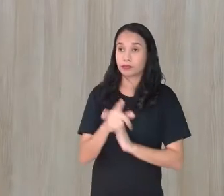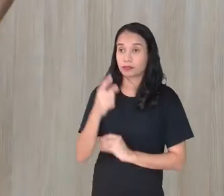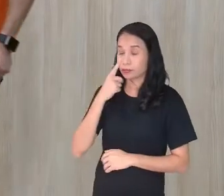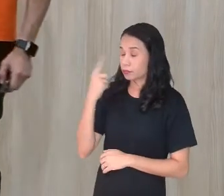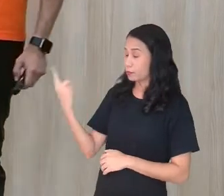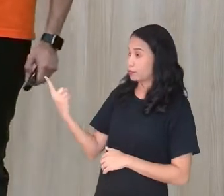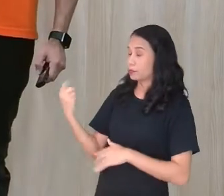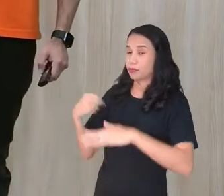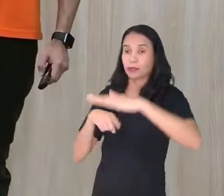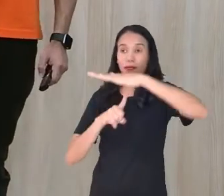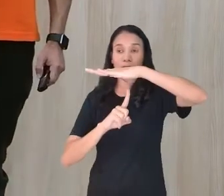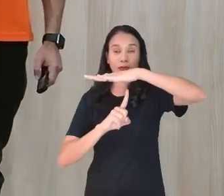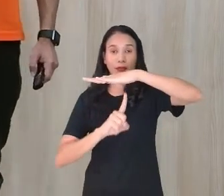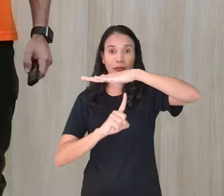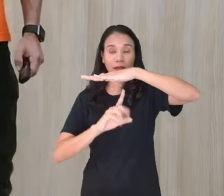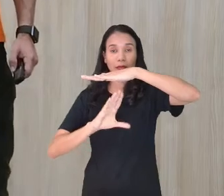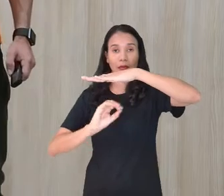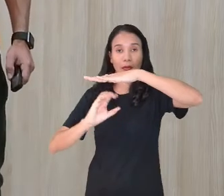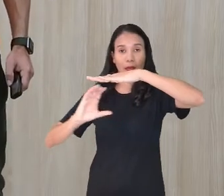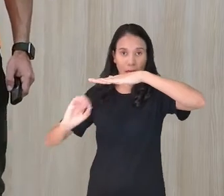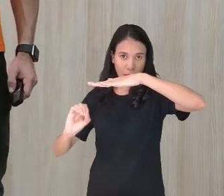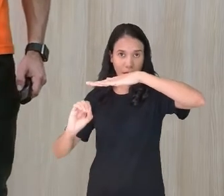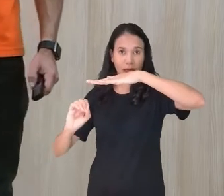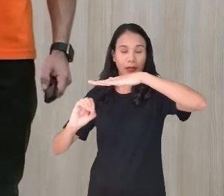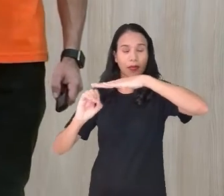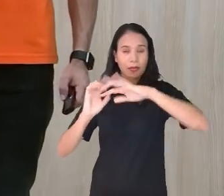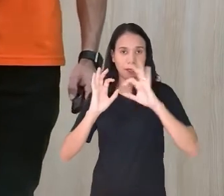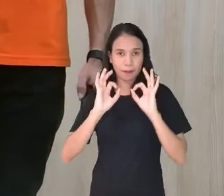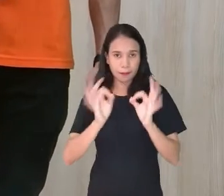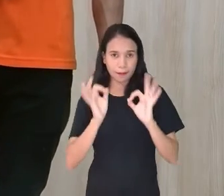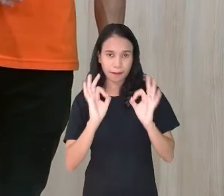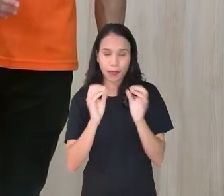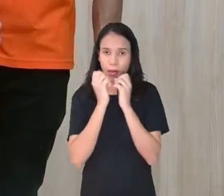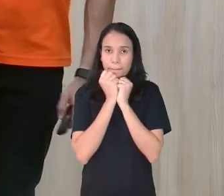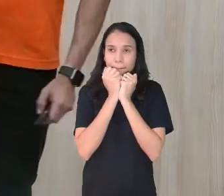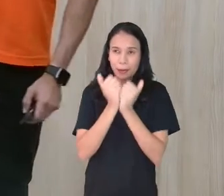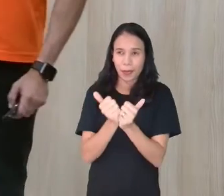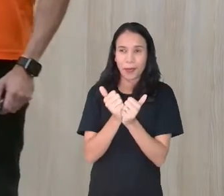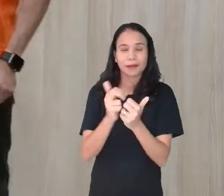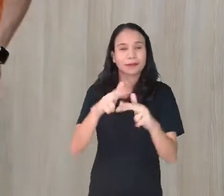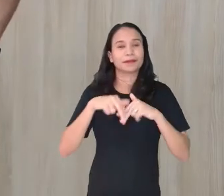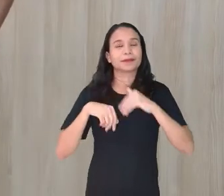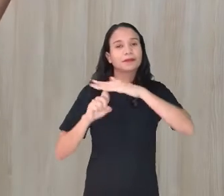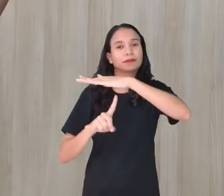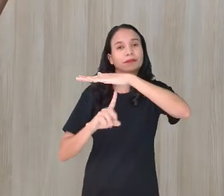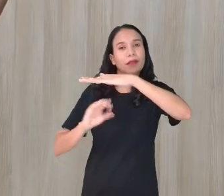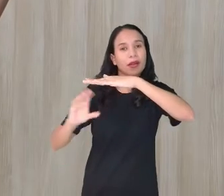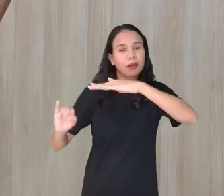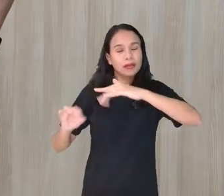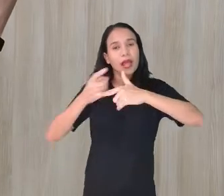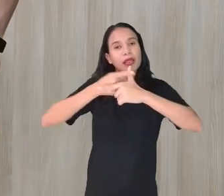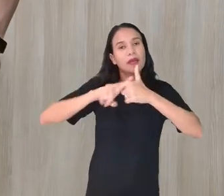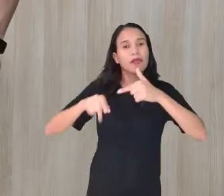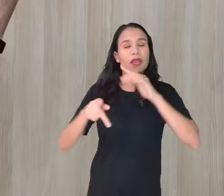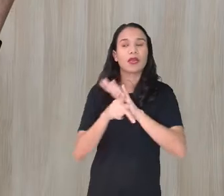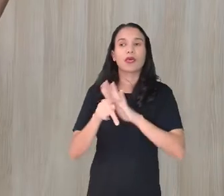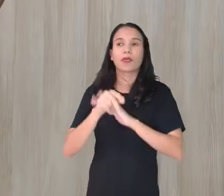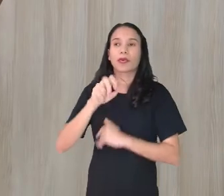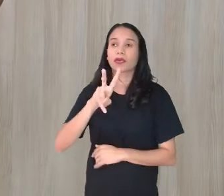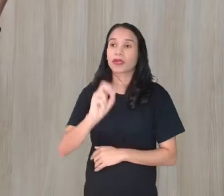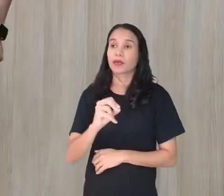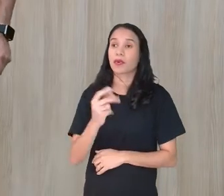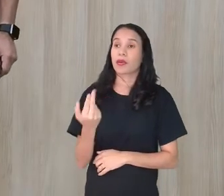uma fração cujo denominador ele é igual a 100, beleza? Então, 100 dividido por 50